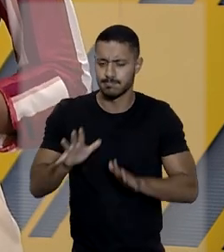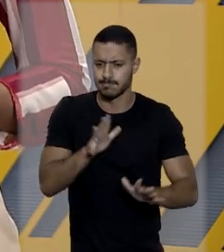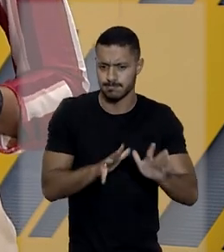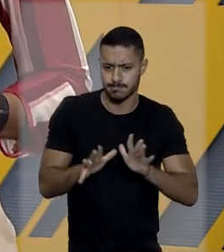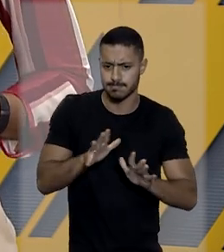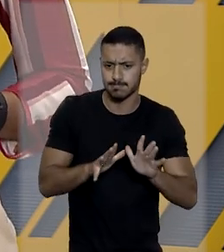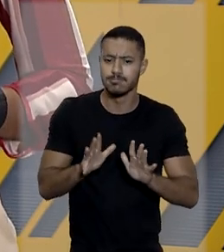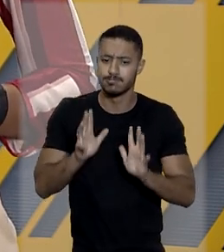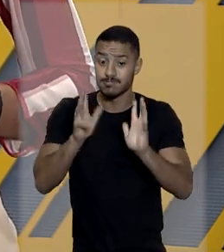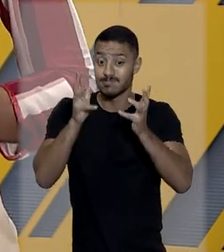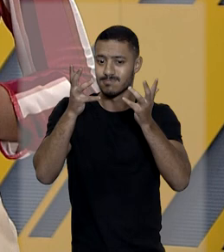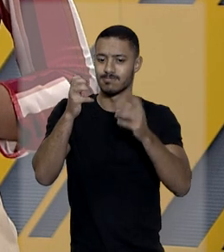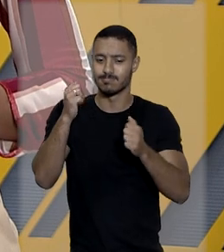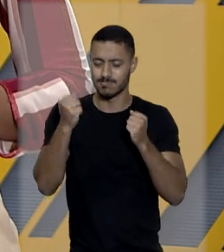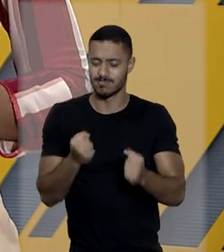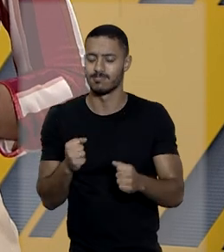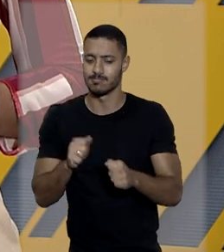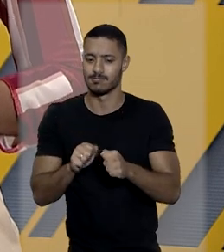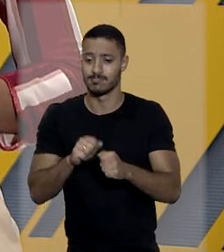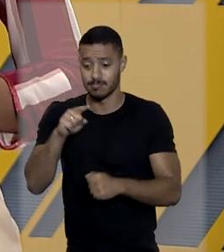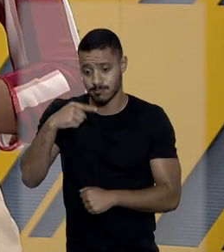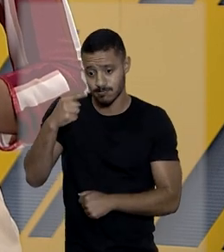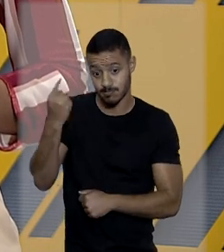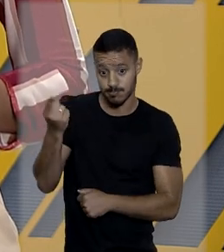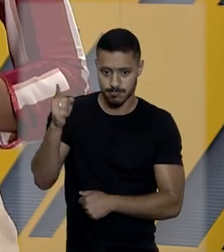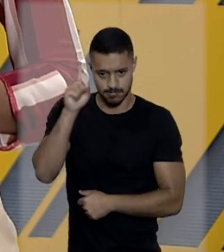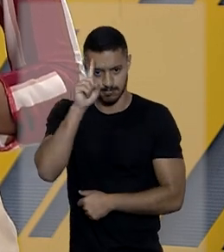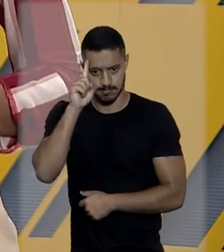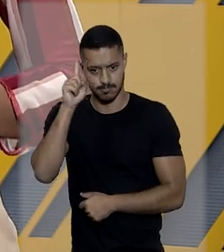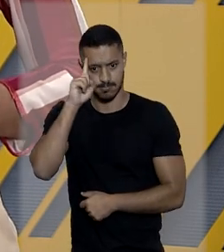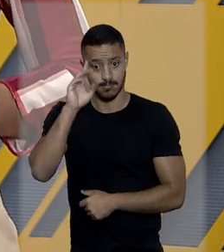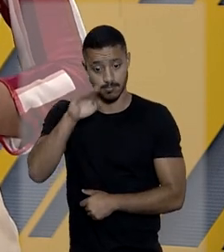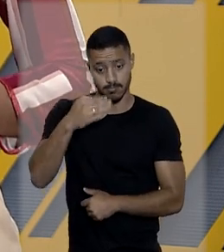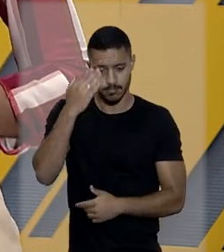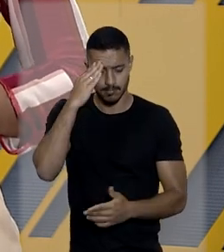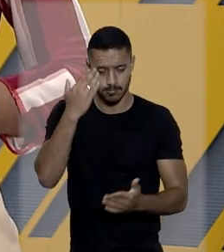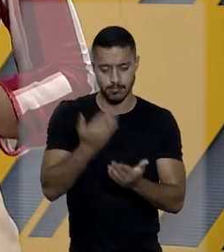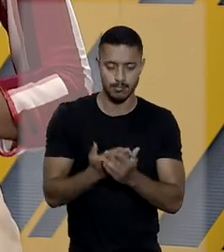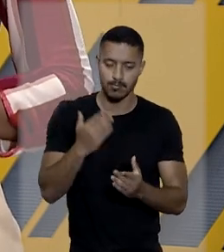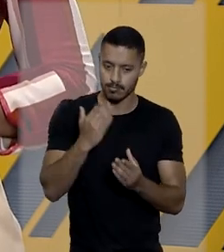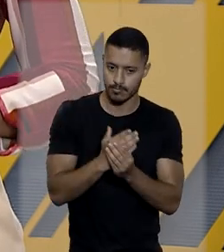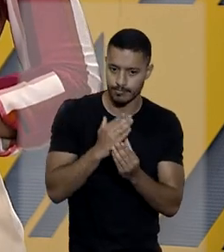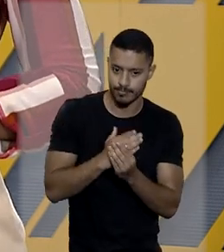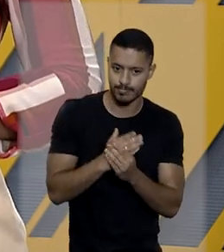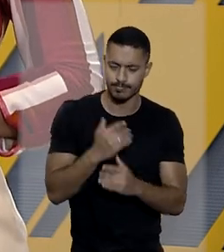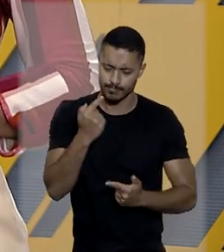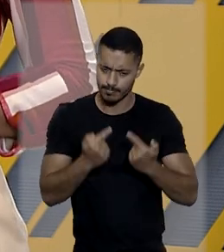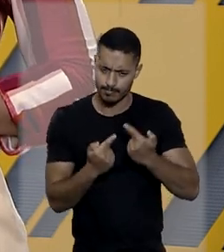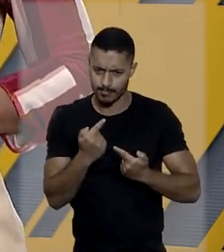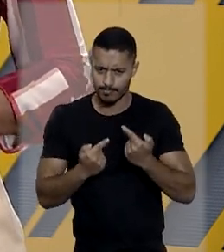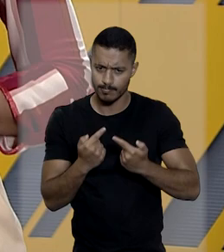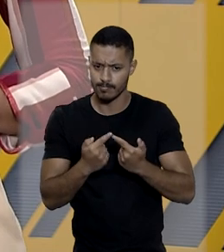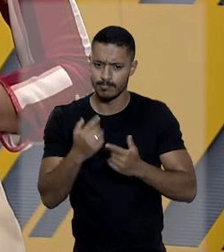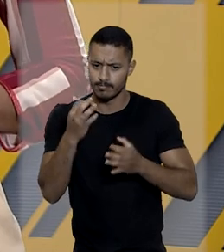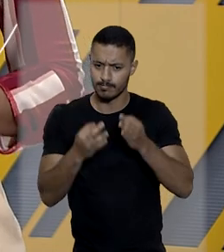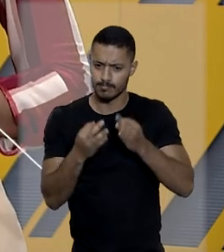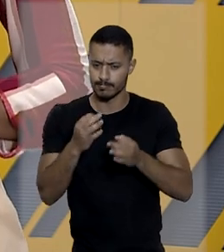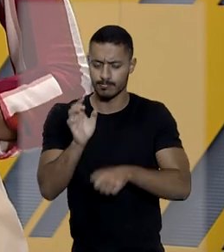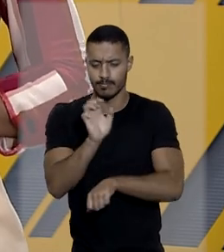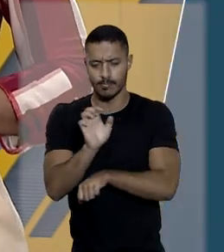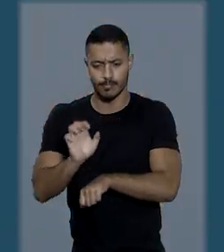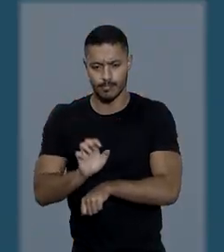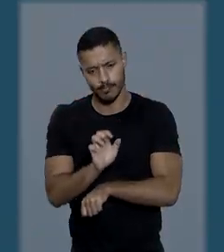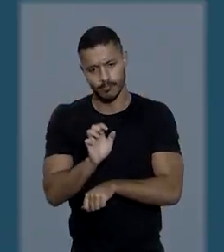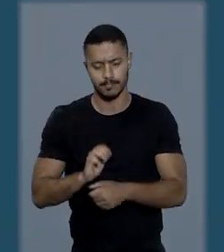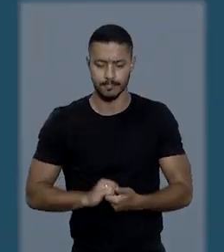cautela e os shows podem ser realizados em outra data, após a conclusão do processo que discute o caso na Justiça